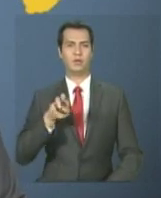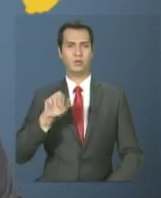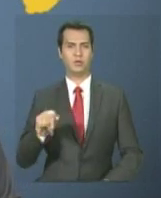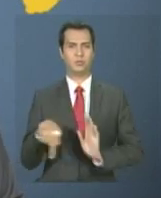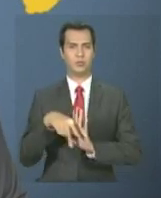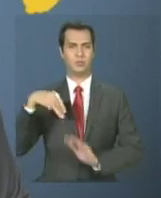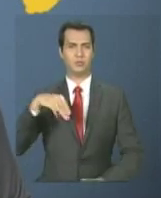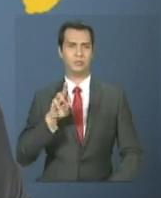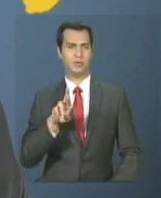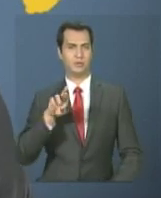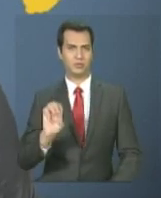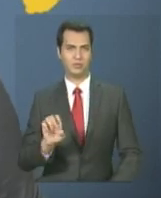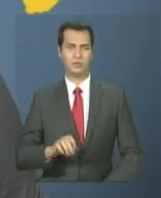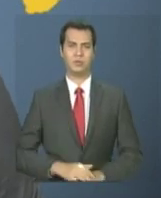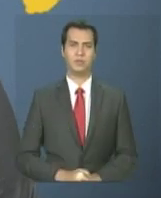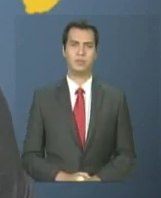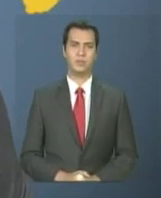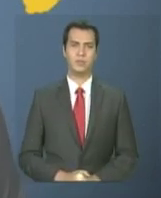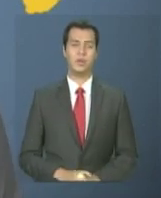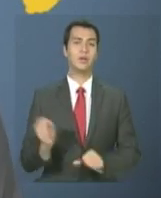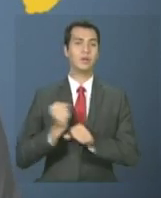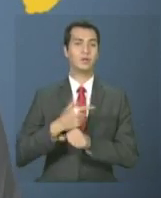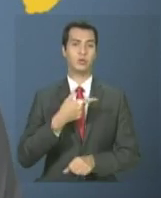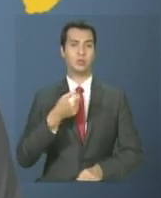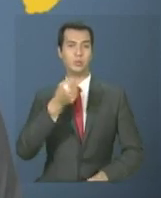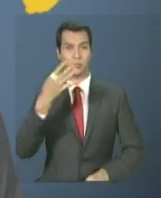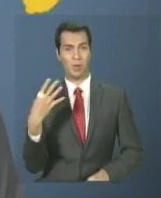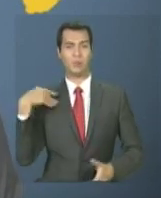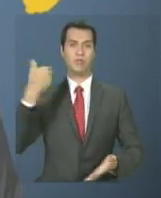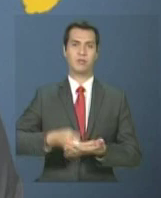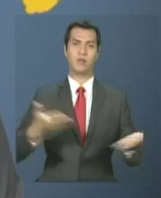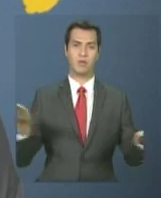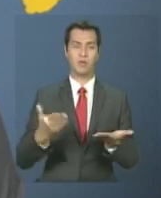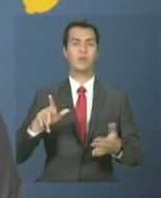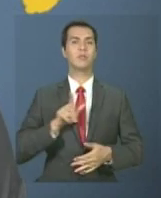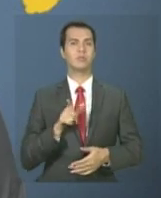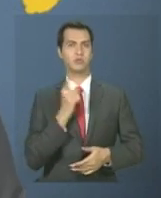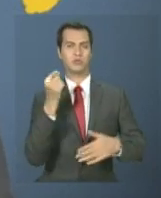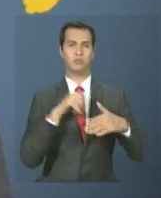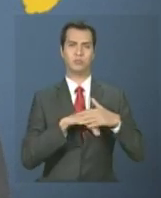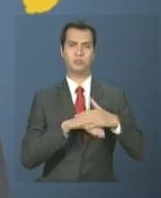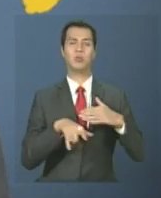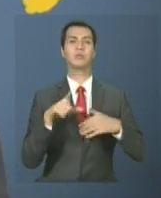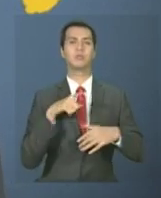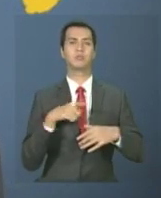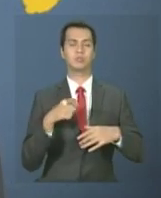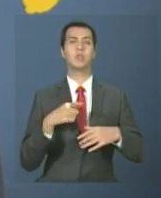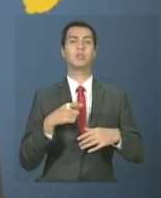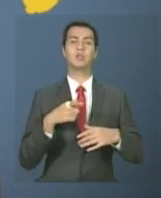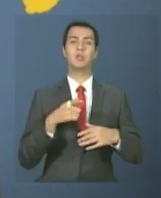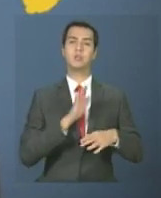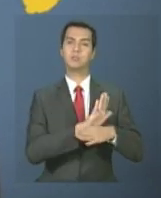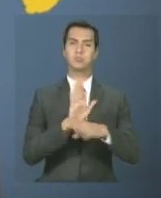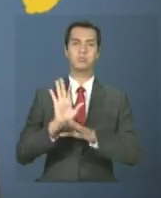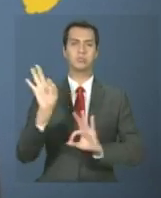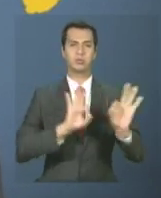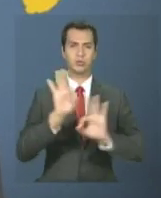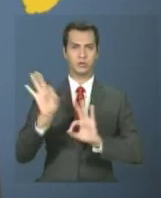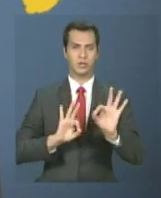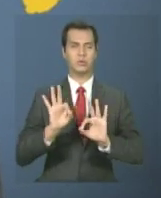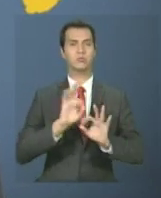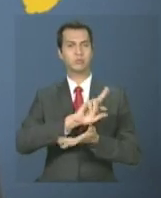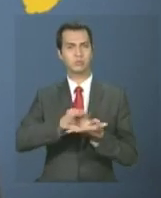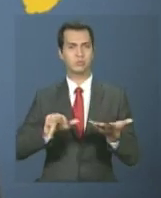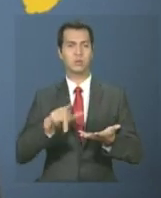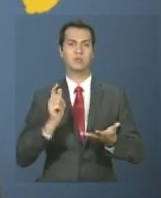2004, ano de criação do fundo, já foram realizados 9 projetos em 6 países, como o de coleta de resíduos sólidos no Haiti e o